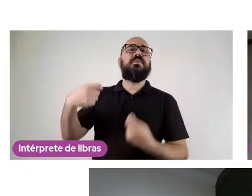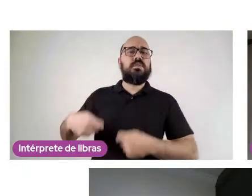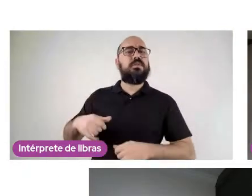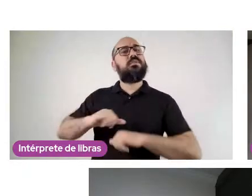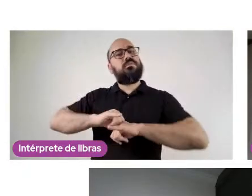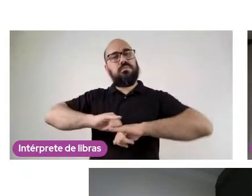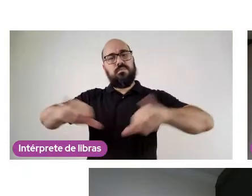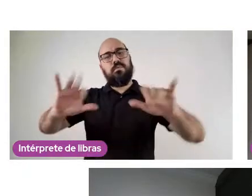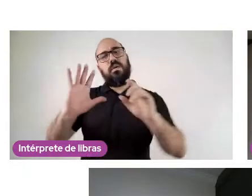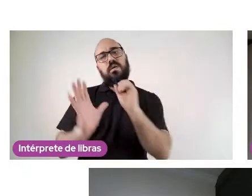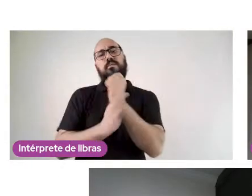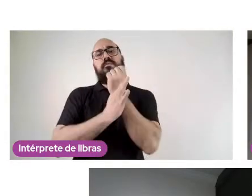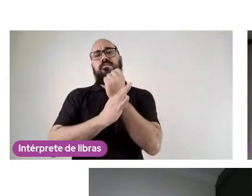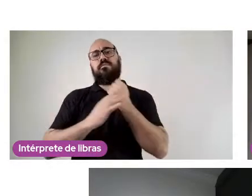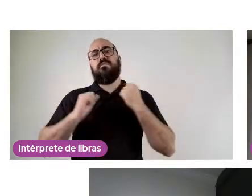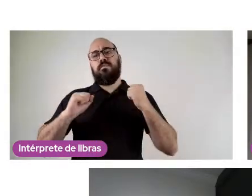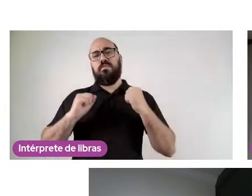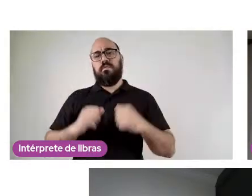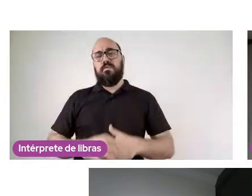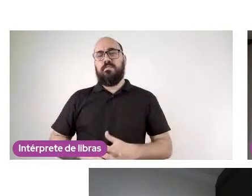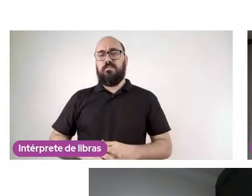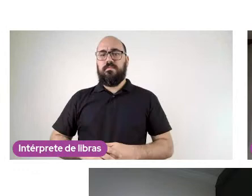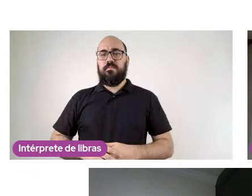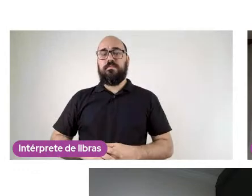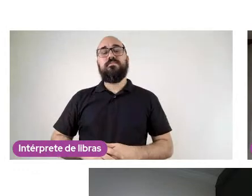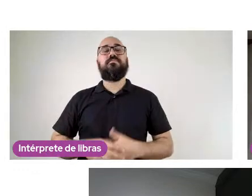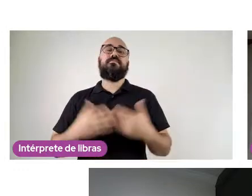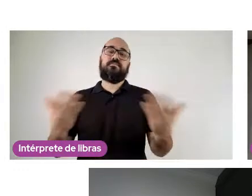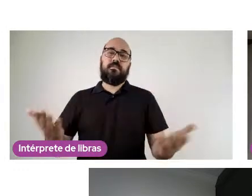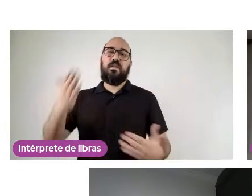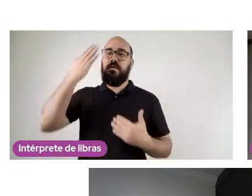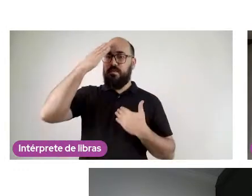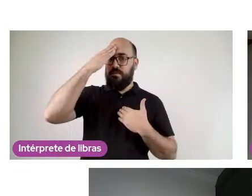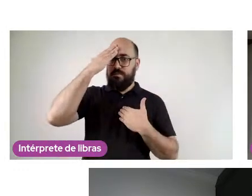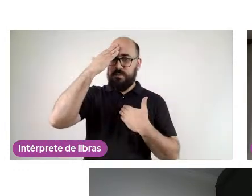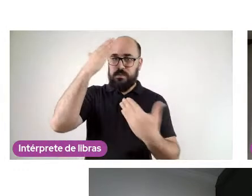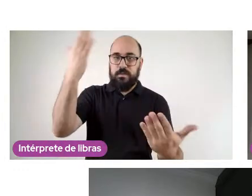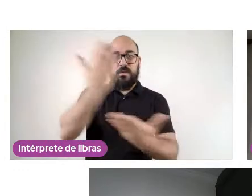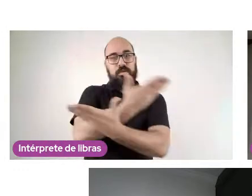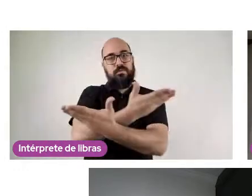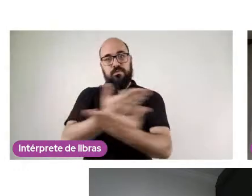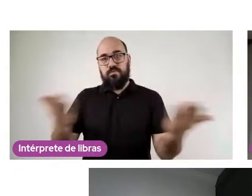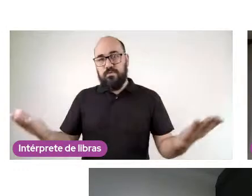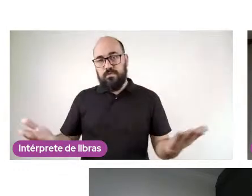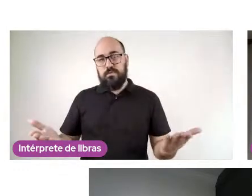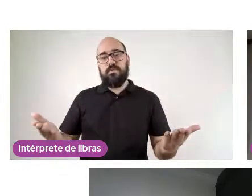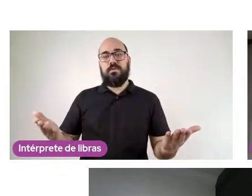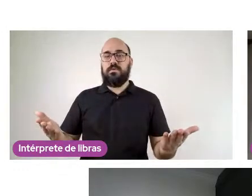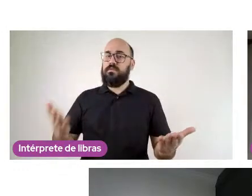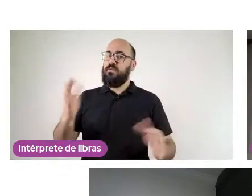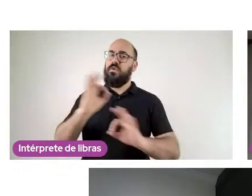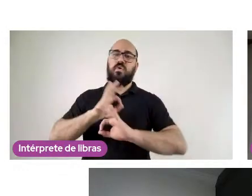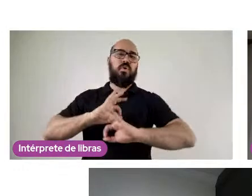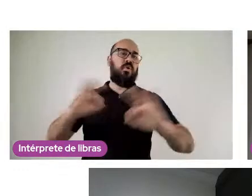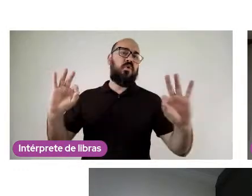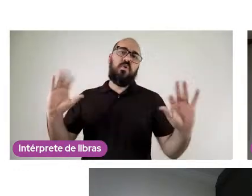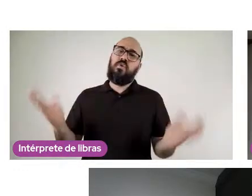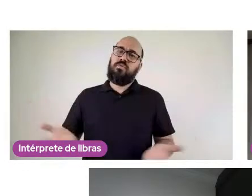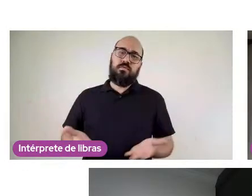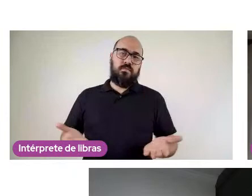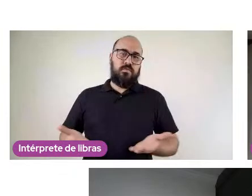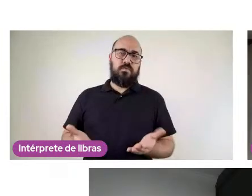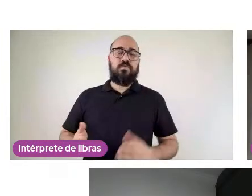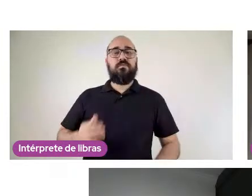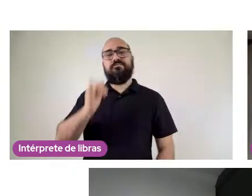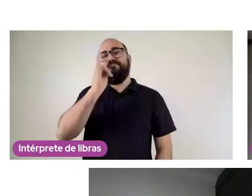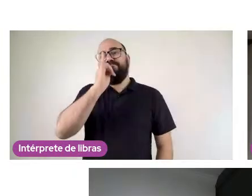Acho que era isso. Gente, muito obrigada pela participação de vocês. As mesas foram ótimas hoje. Infelizmente,